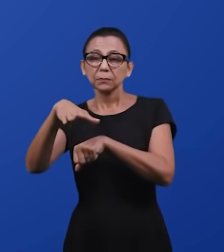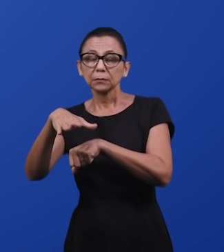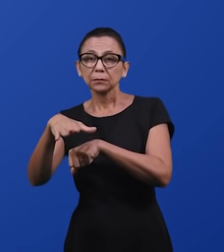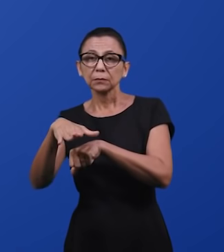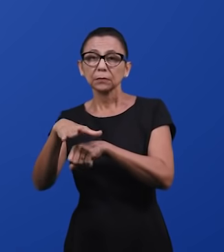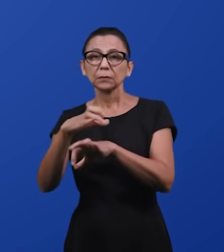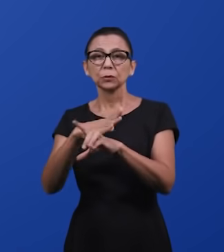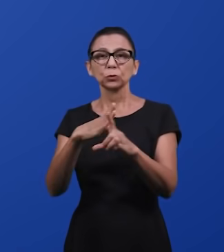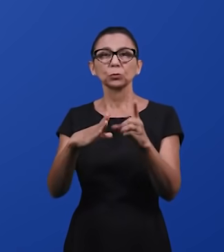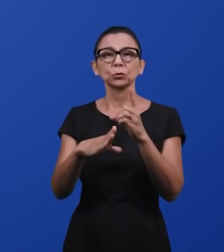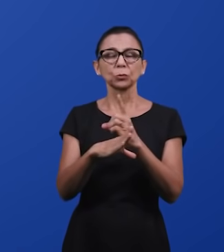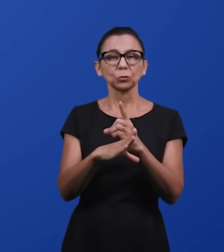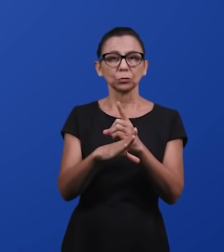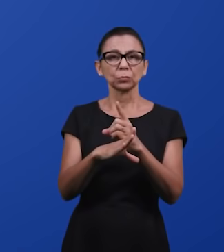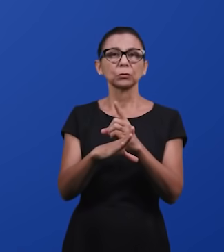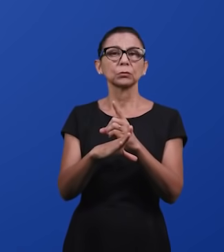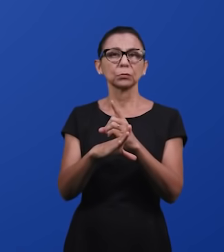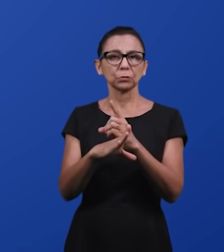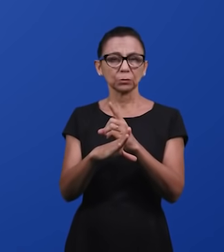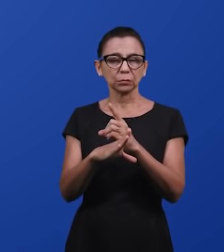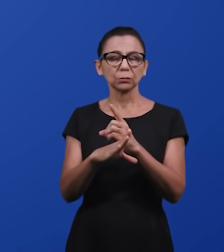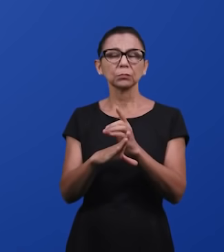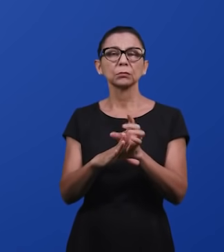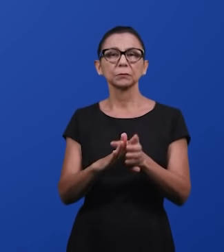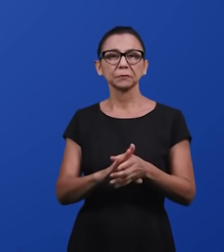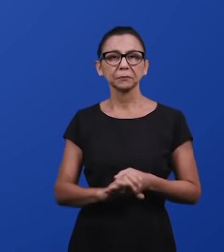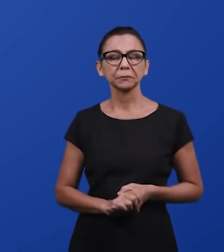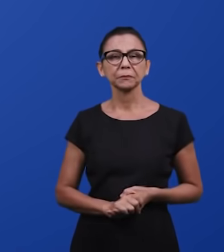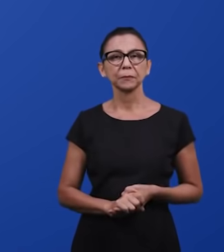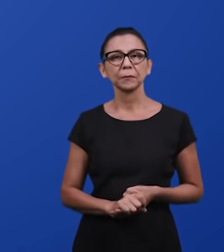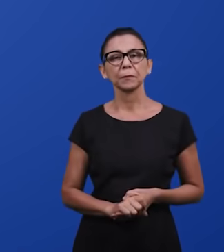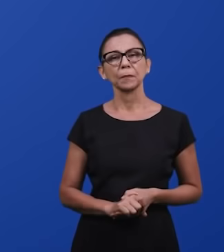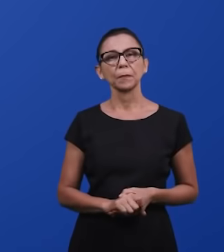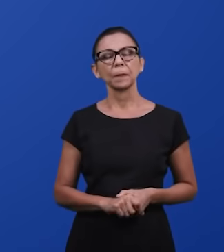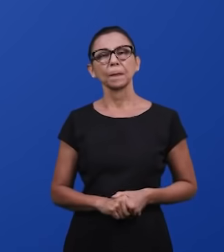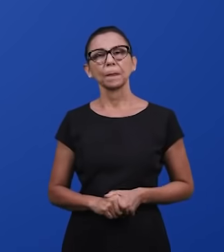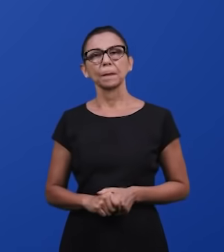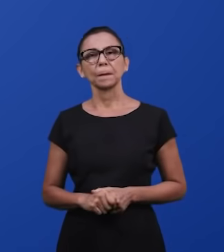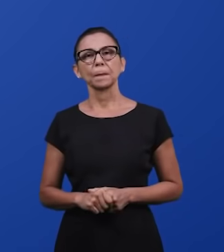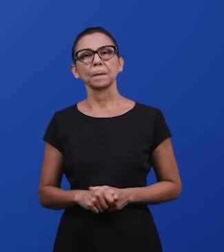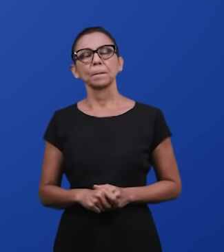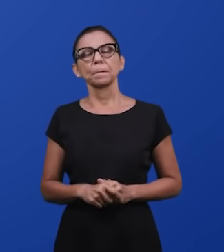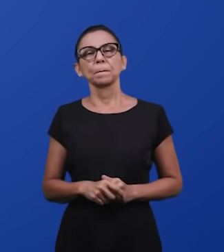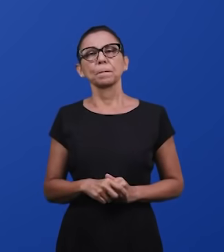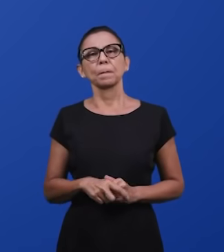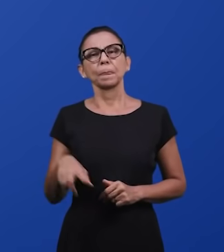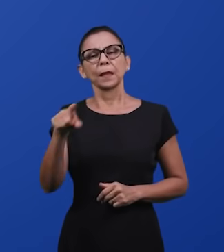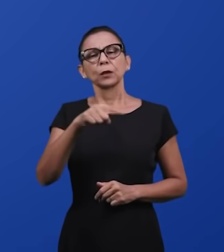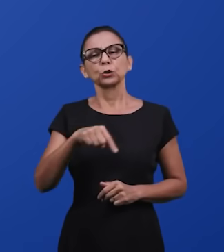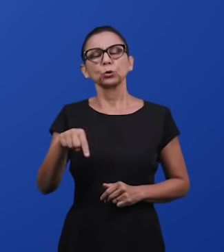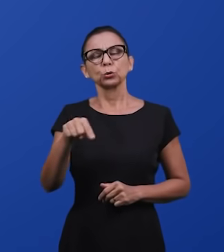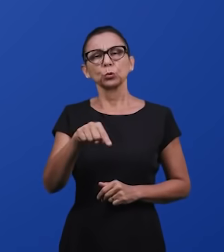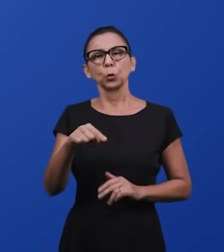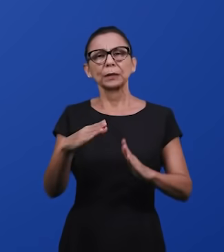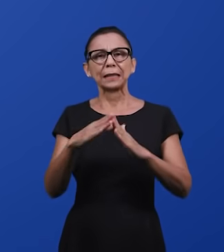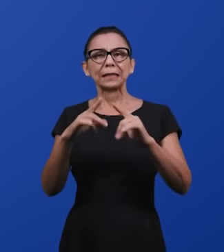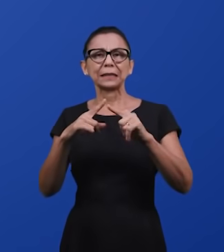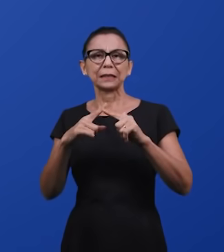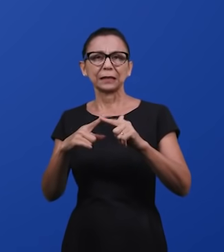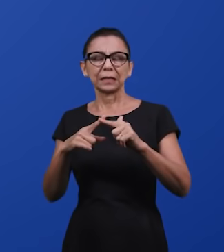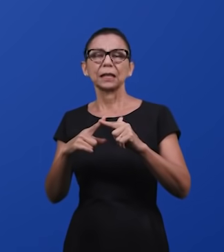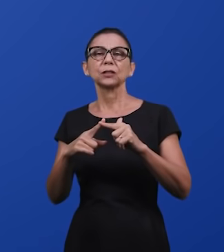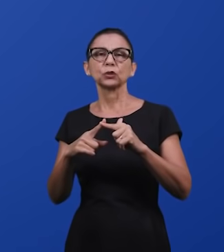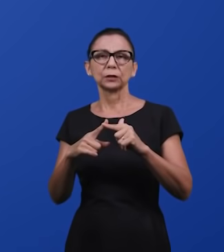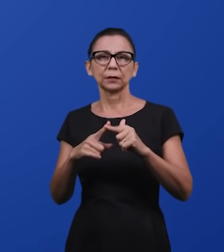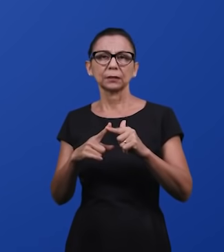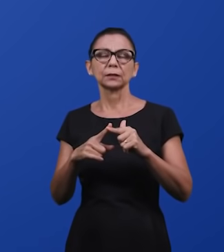são discernidos com esses estudos, as situações na igreja são discernidas através desses estudos, faz